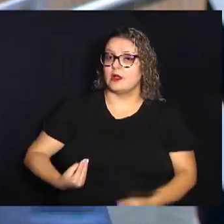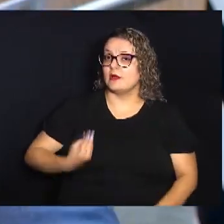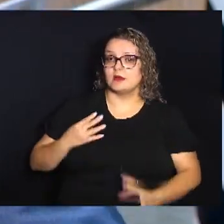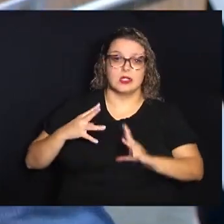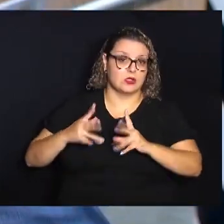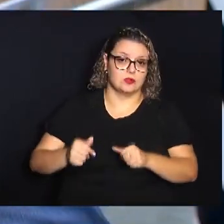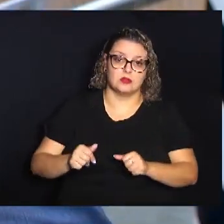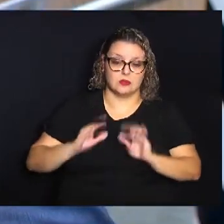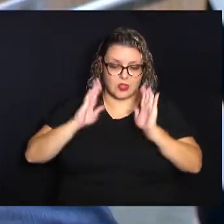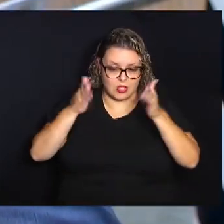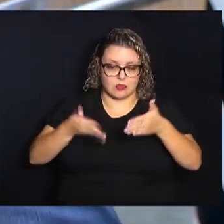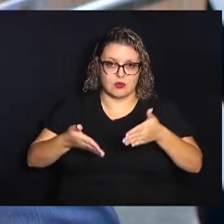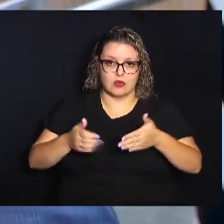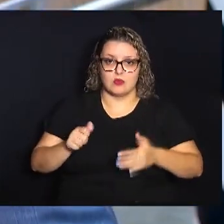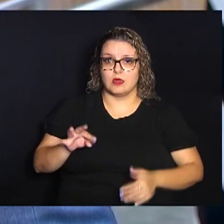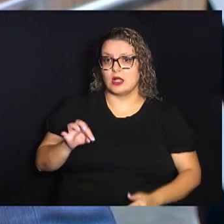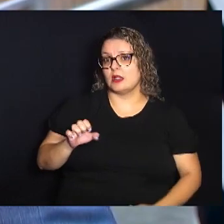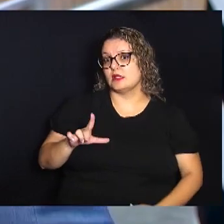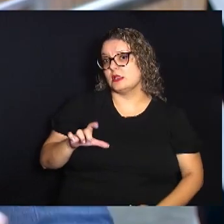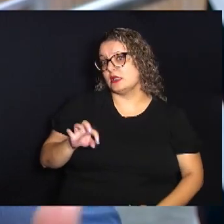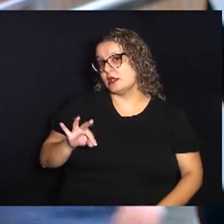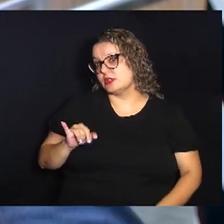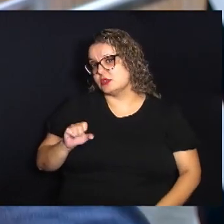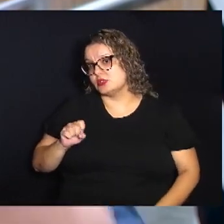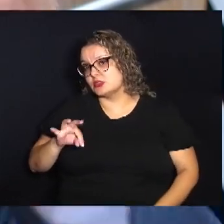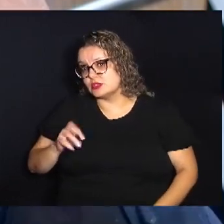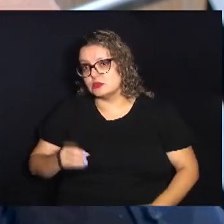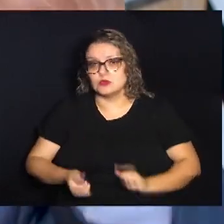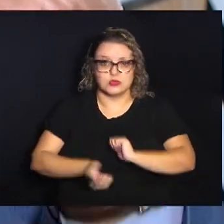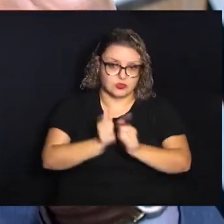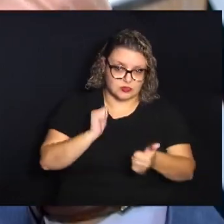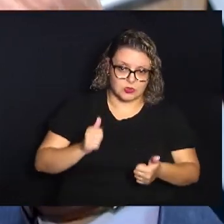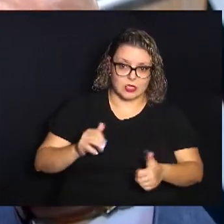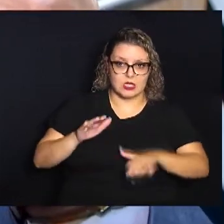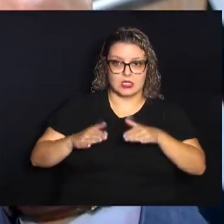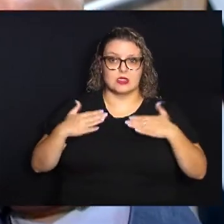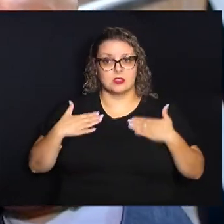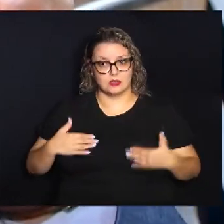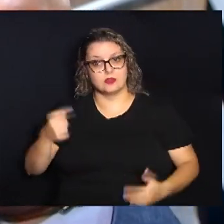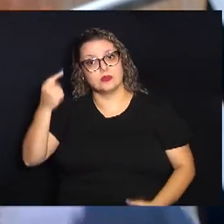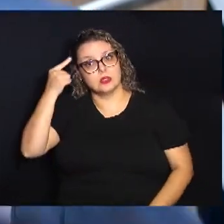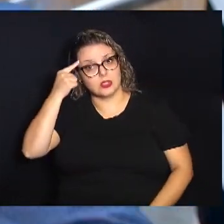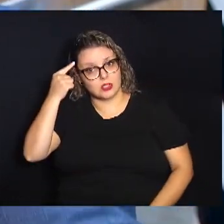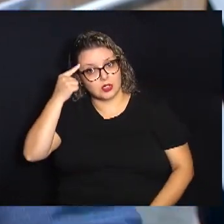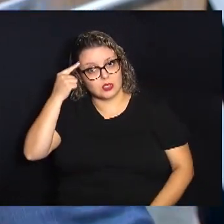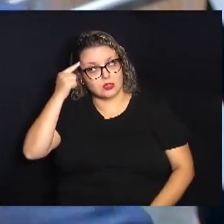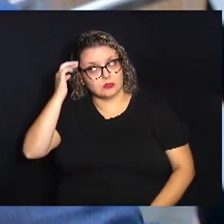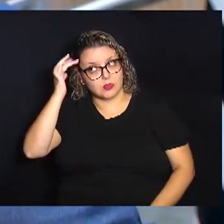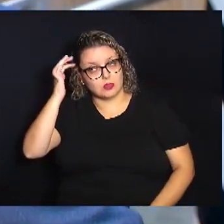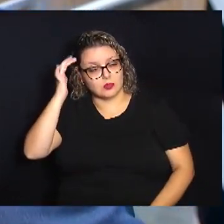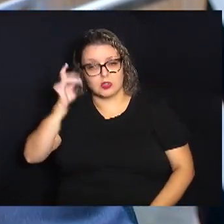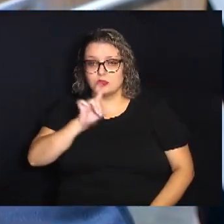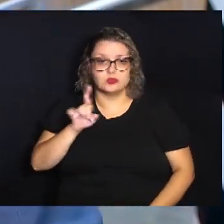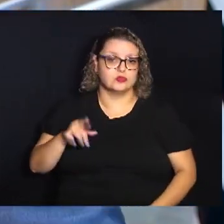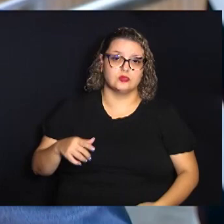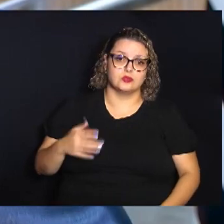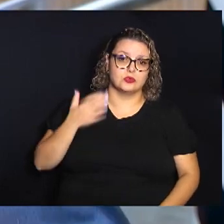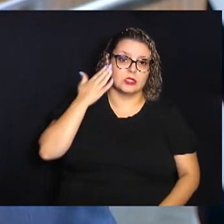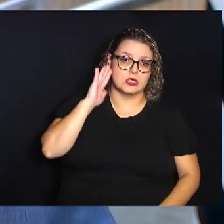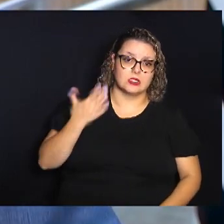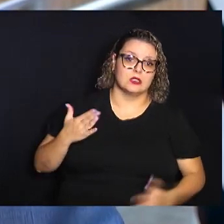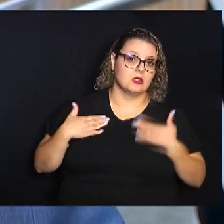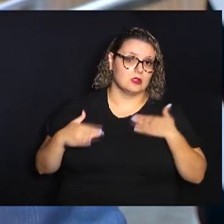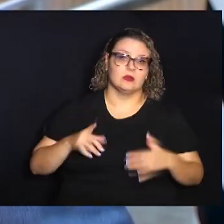deles foi o atletismo. Então o próprio corpo, às vezes a cabeça, não entende que o corpo já não é